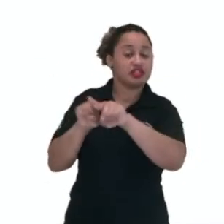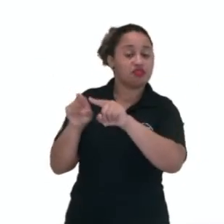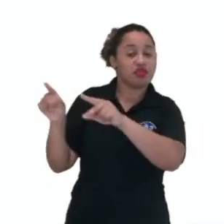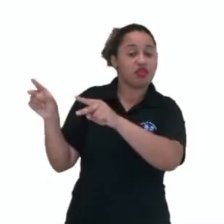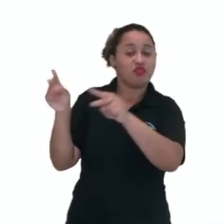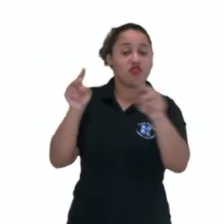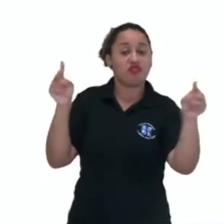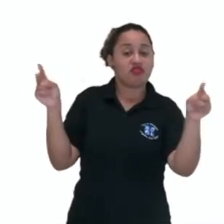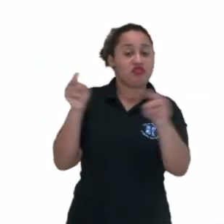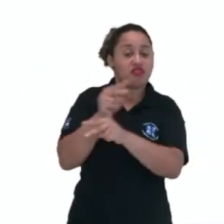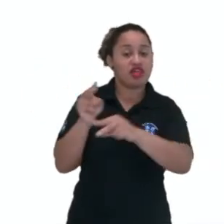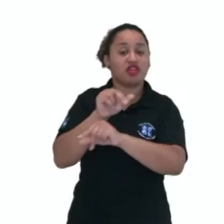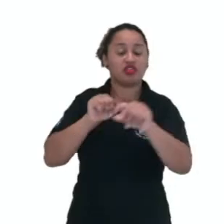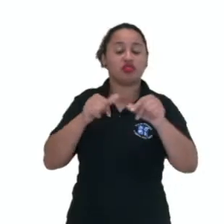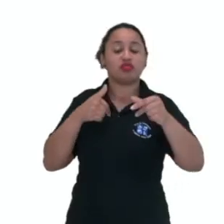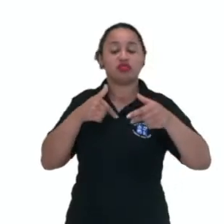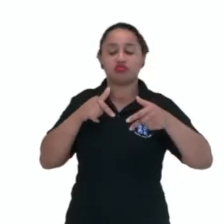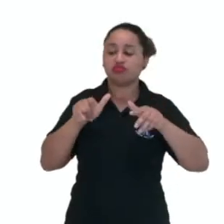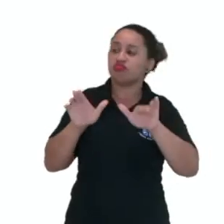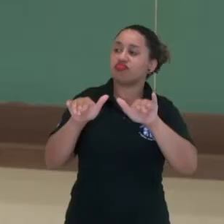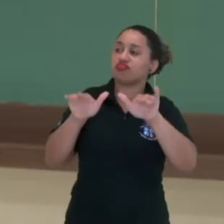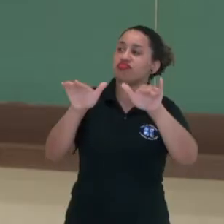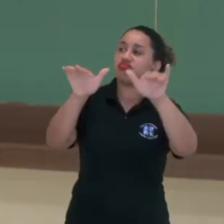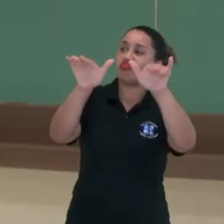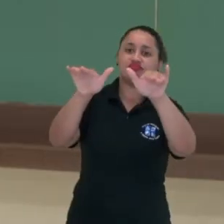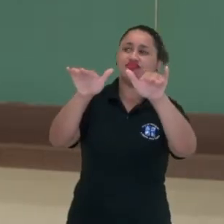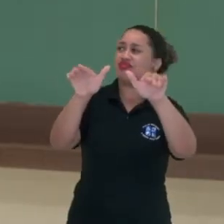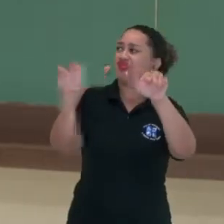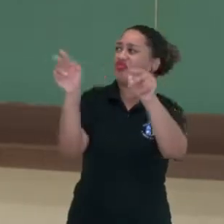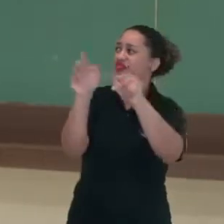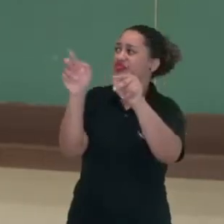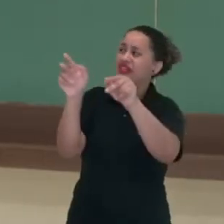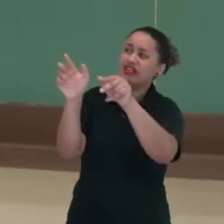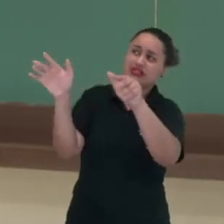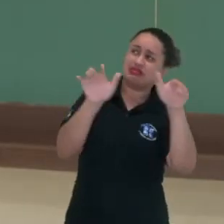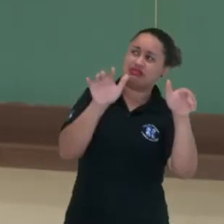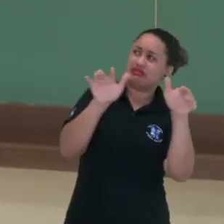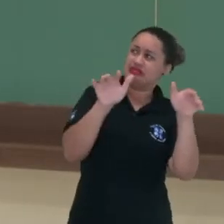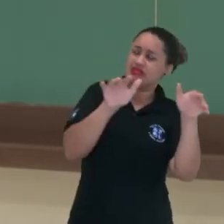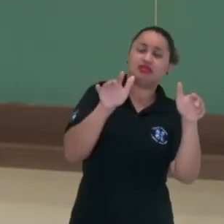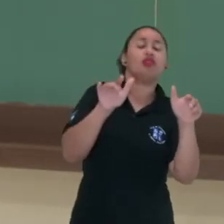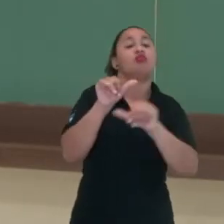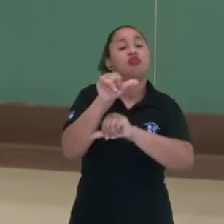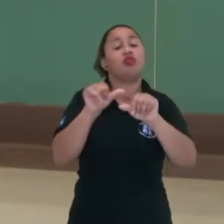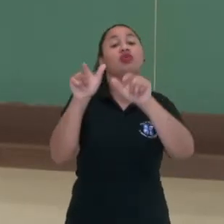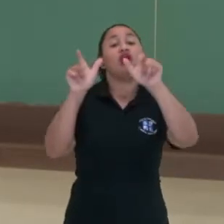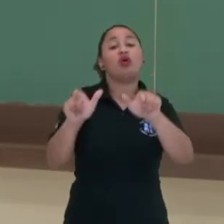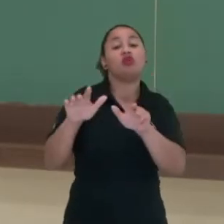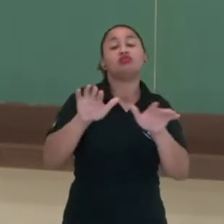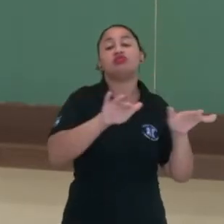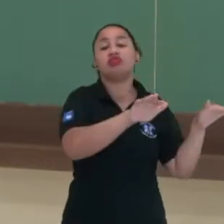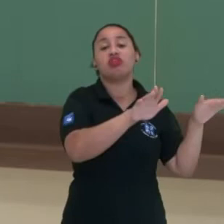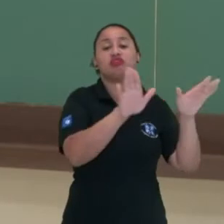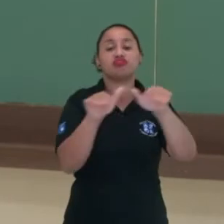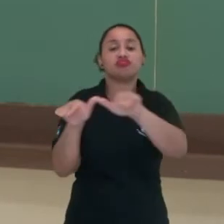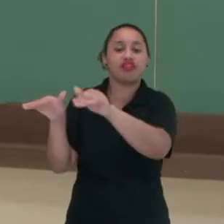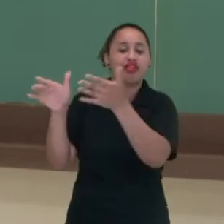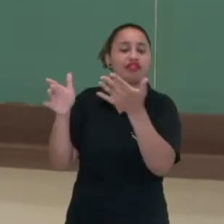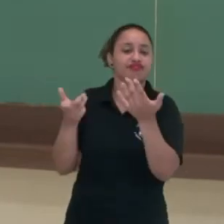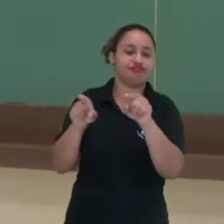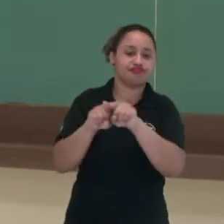né? Onde elas eram acostumadas a voar, agora tem esse vento, vai alterar o fluxo delas, vai